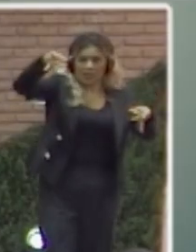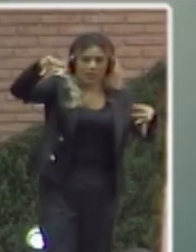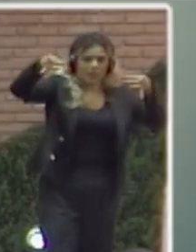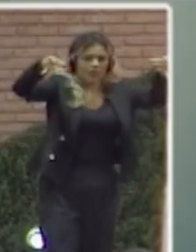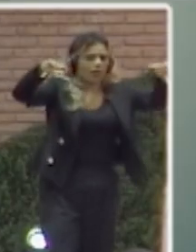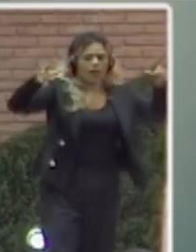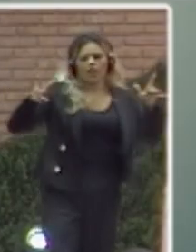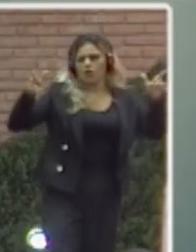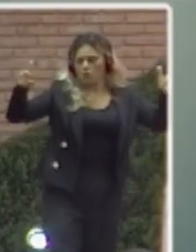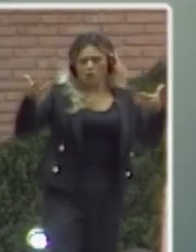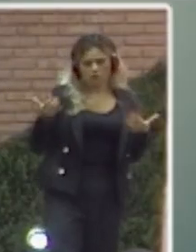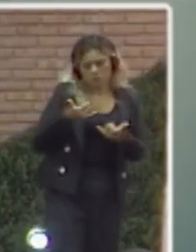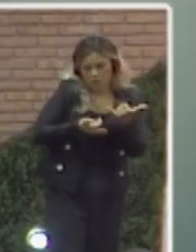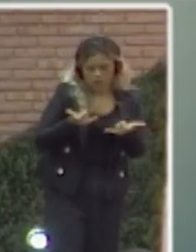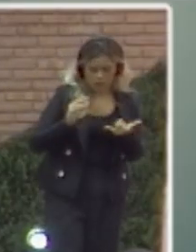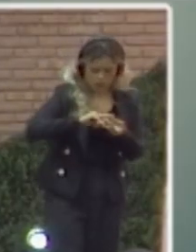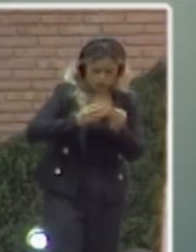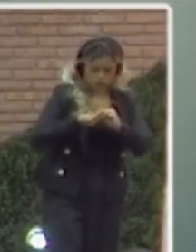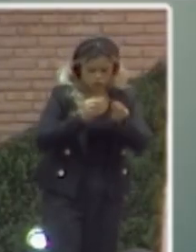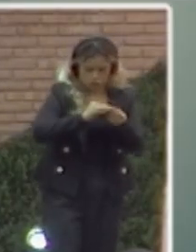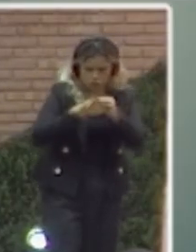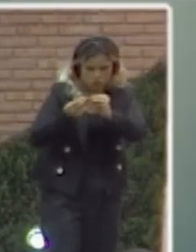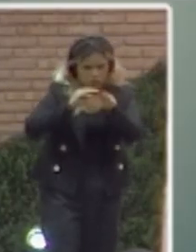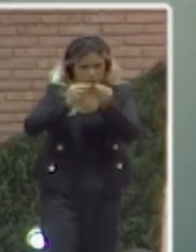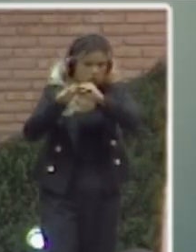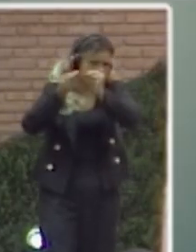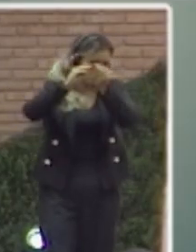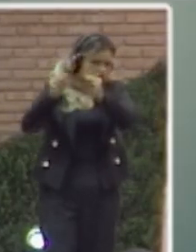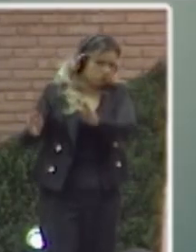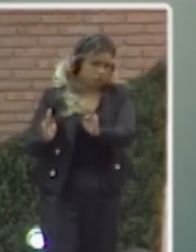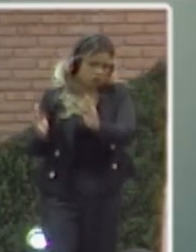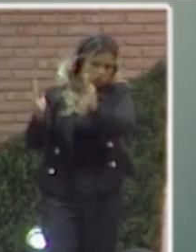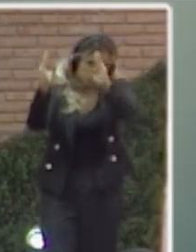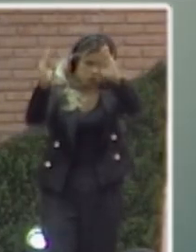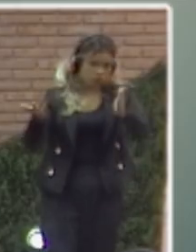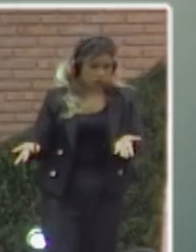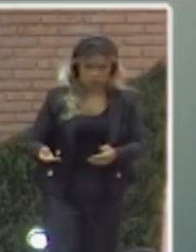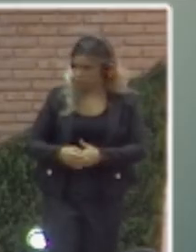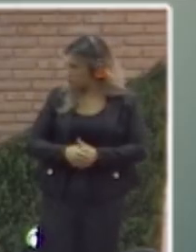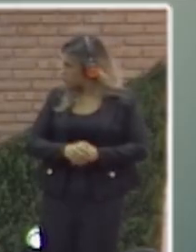comporta como se fosse uma estrutura de Lego.